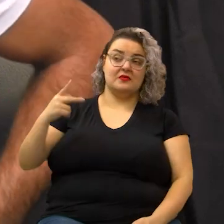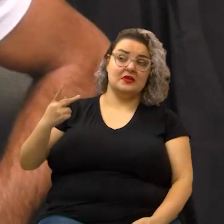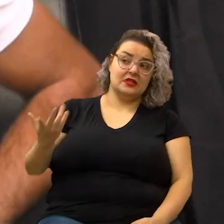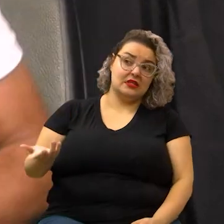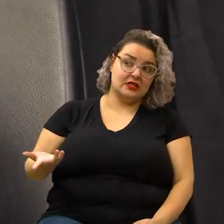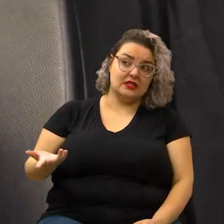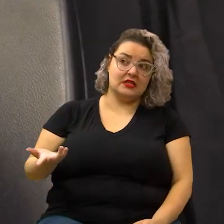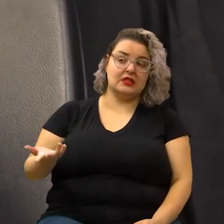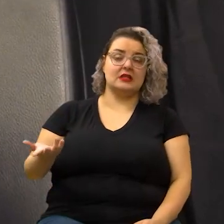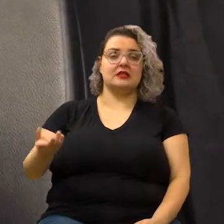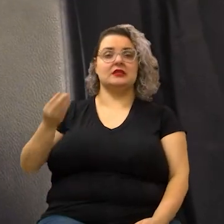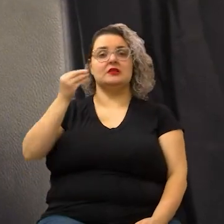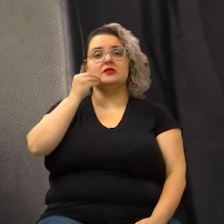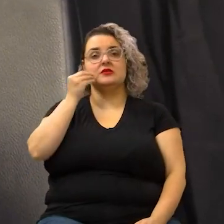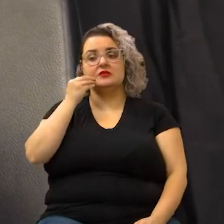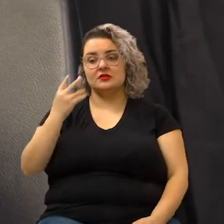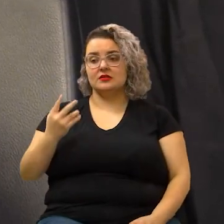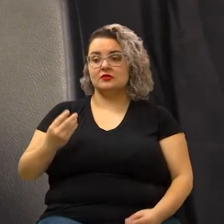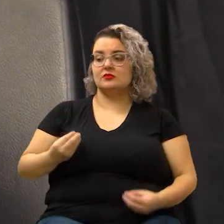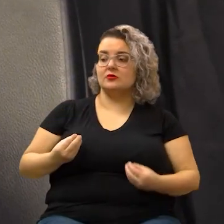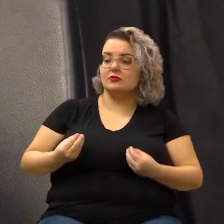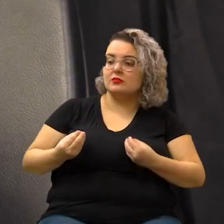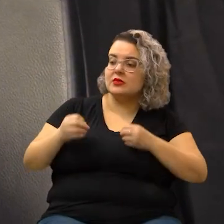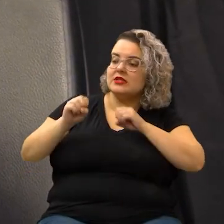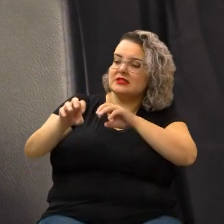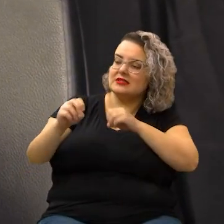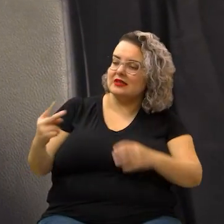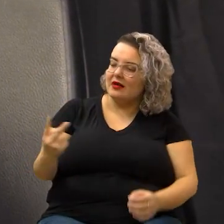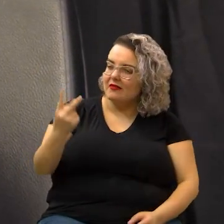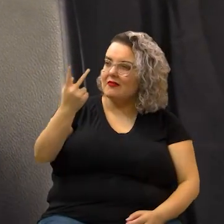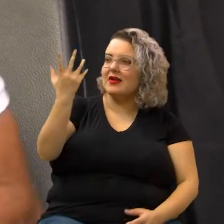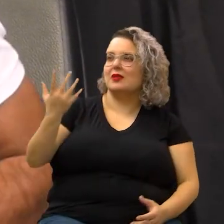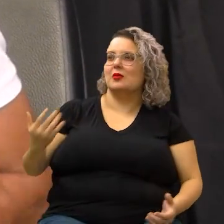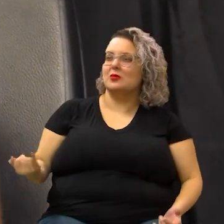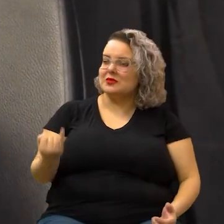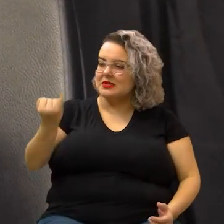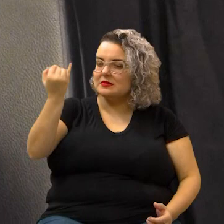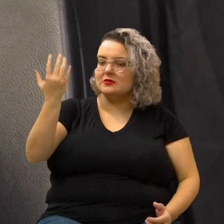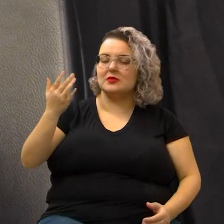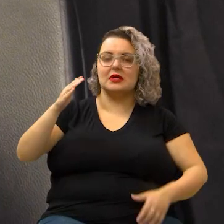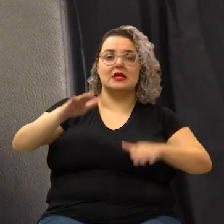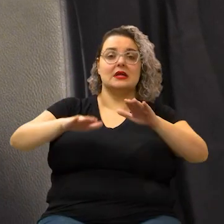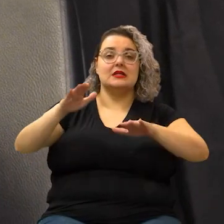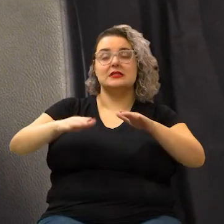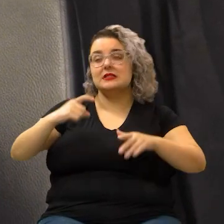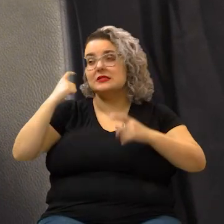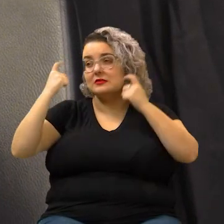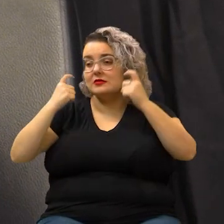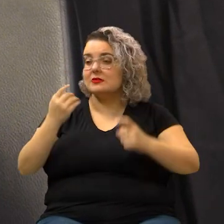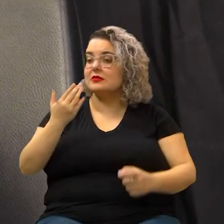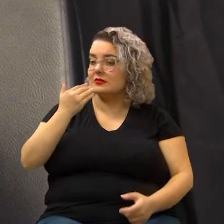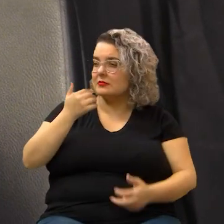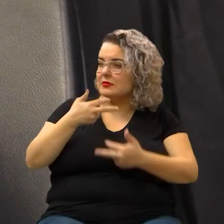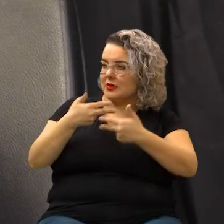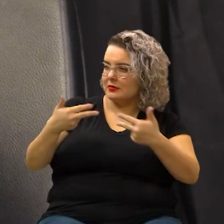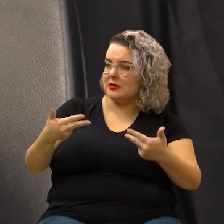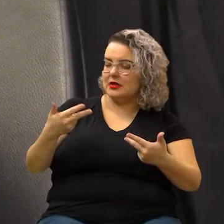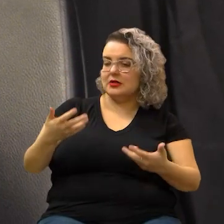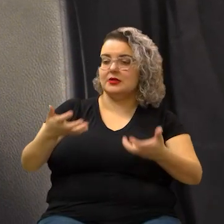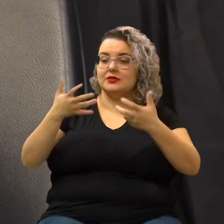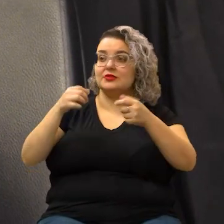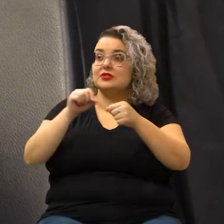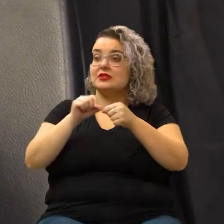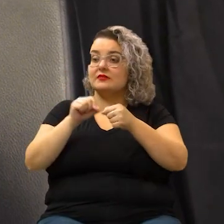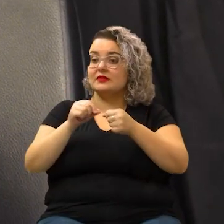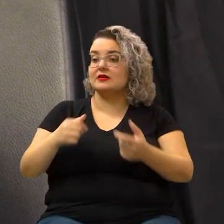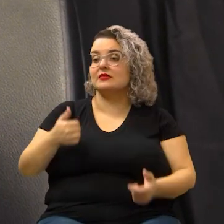vida dela, então ela tentou passar valores, se preocupava, sabe, Mirna? Ela se preocupava às vezes até com a comida. Compreendo. Sabe,